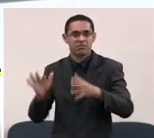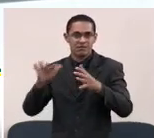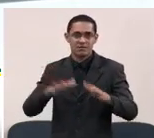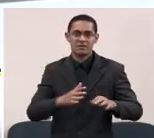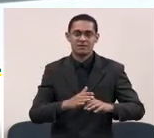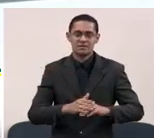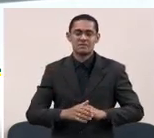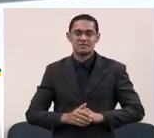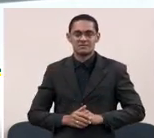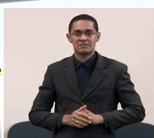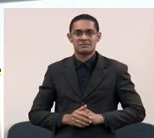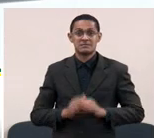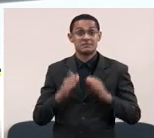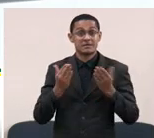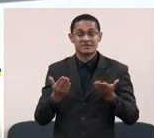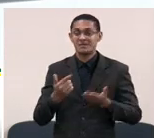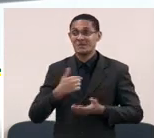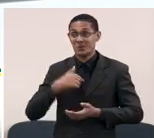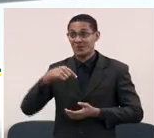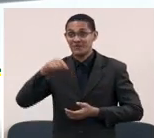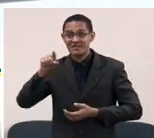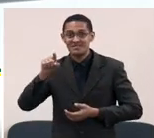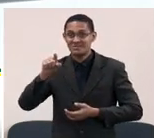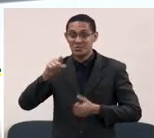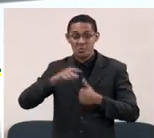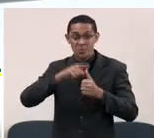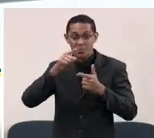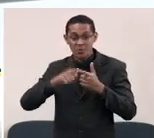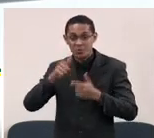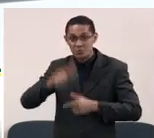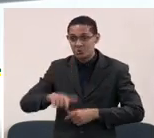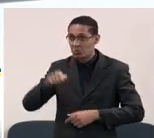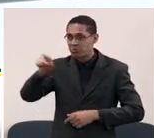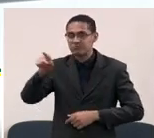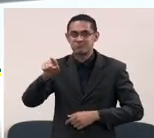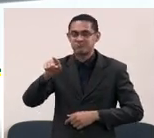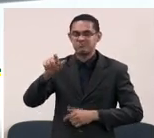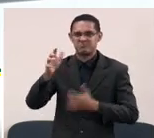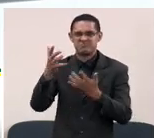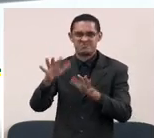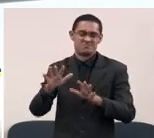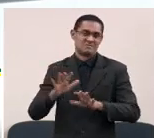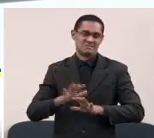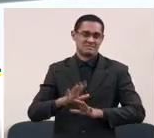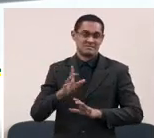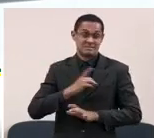eu confesso a vocês que para mim voltar no Sicuruju vai ser muito difícil.